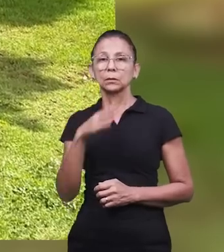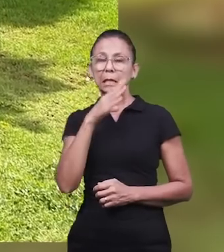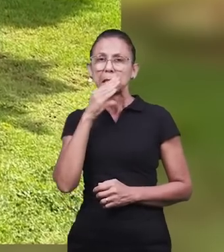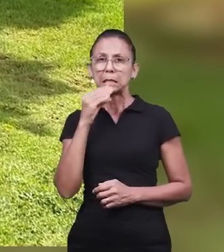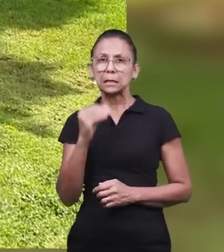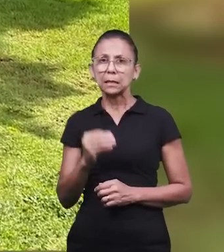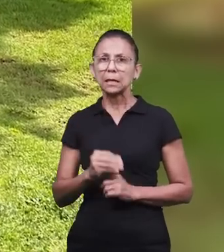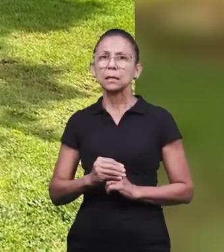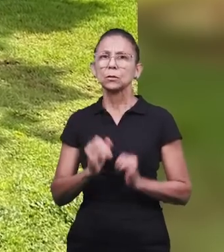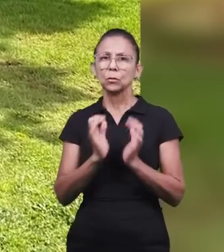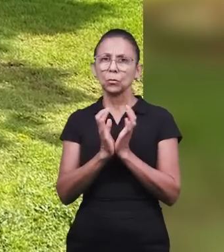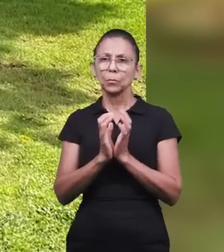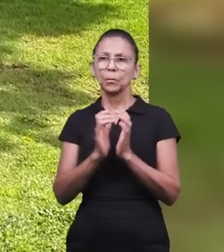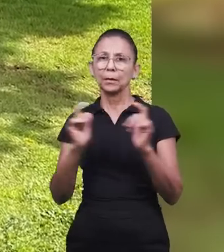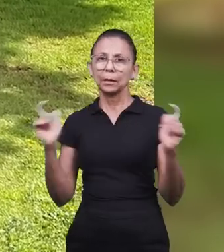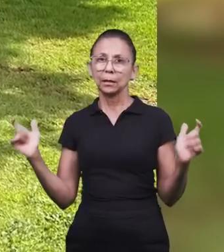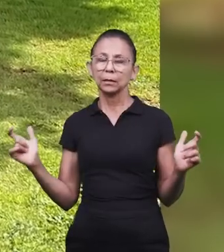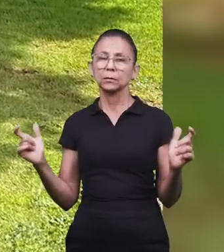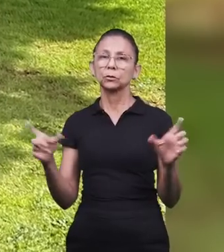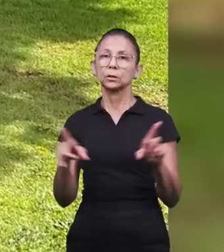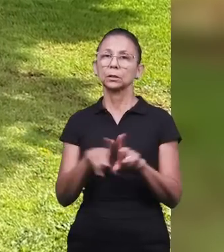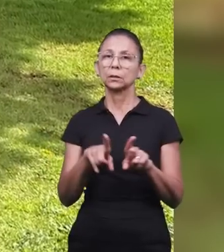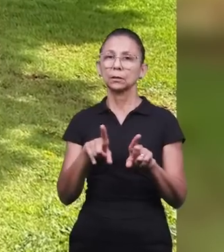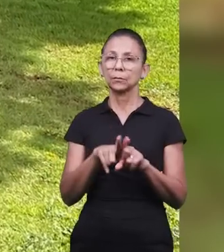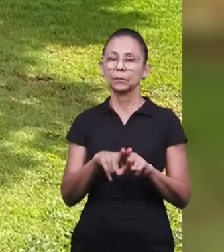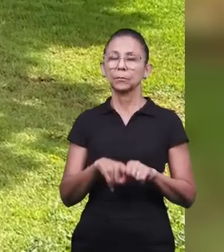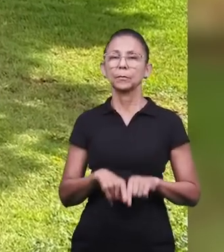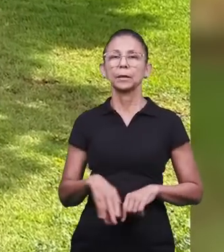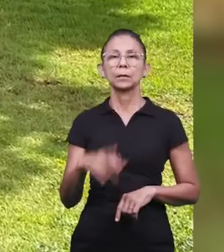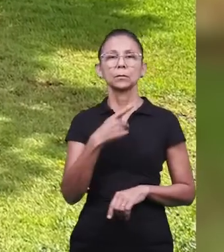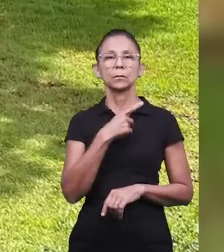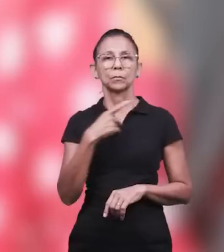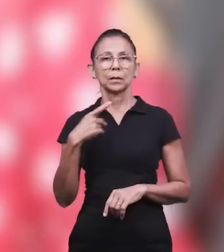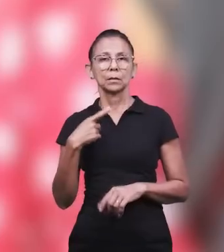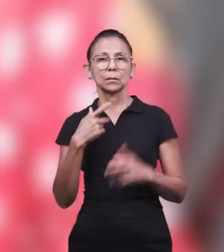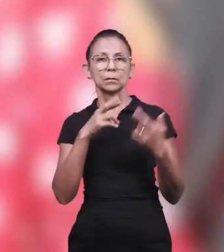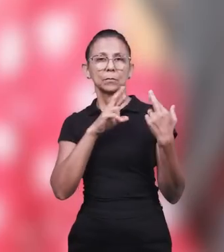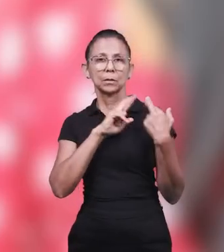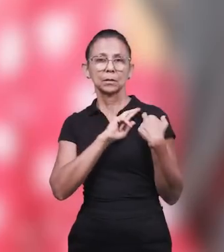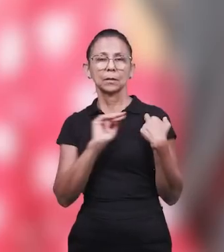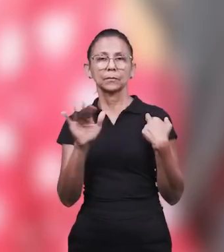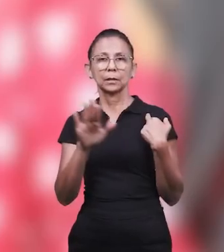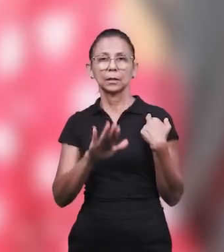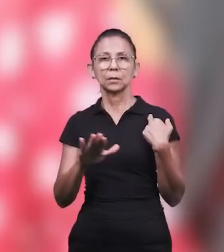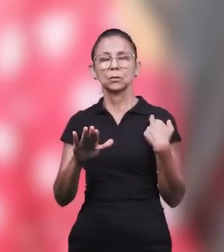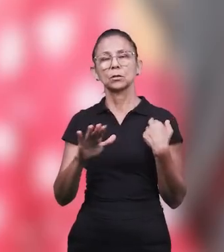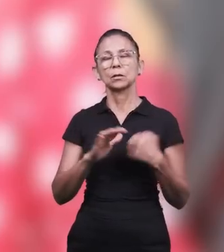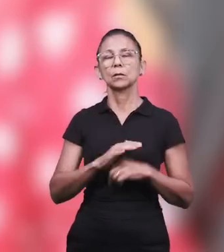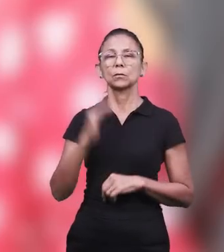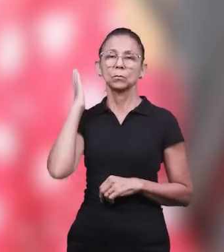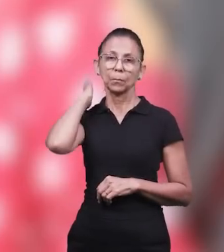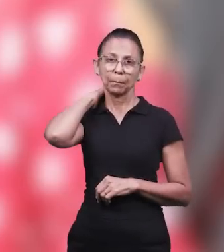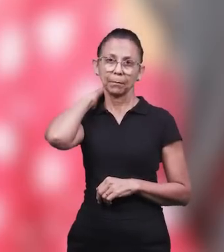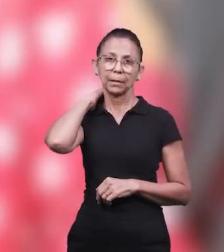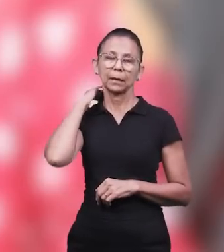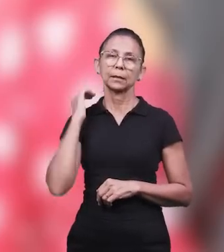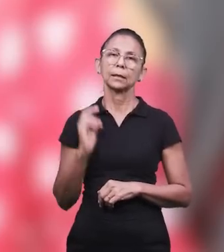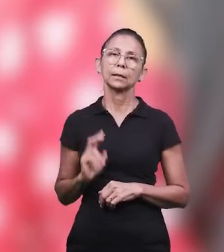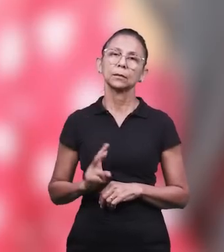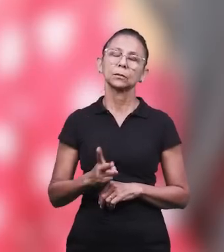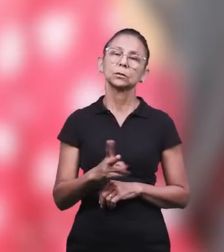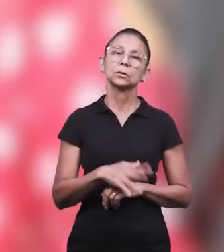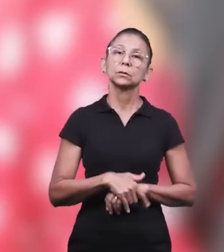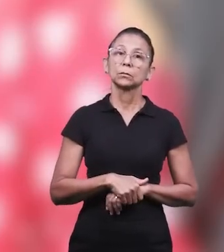cidade de Dom Eliseu, Pará, na responsabilidade do pastor Antônio Kelly, os irmãos, antes do seminário, eles distribuíram convite e colheram